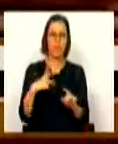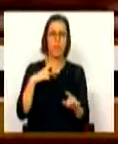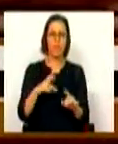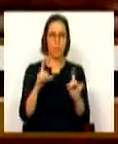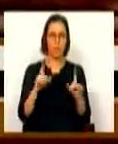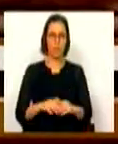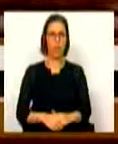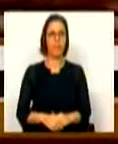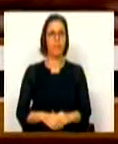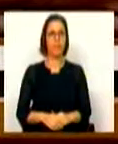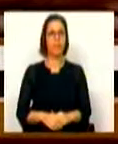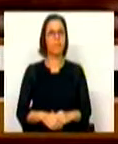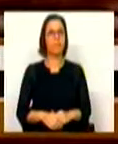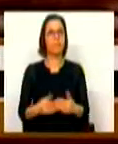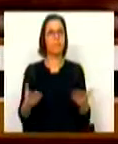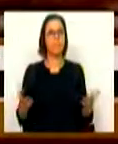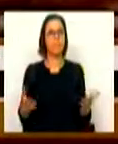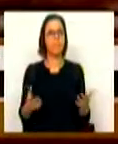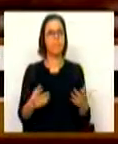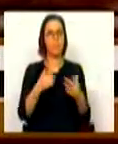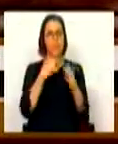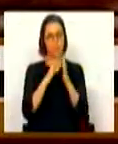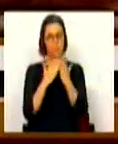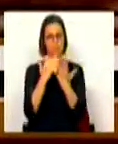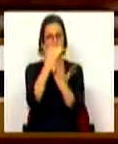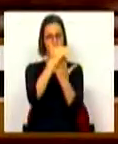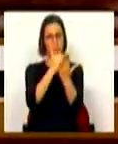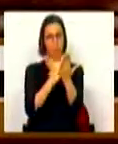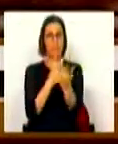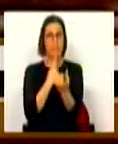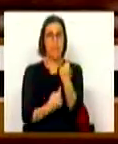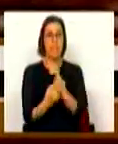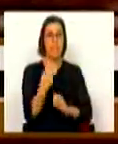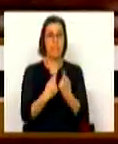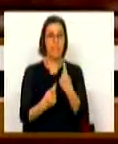Portugal. O extenso caderno inquisitivo